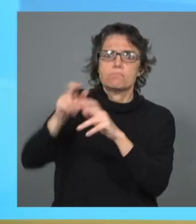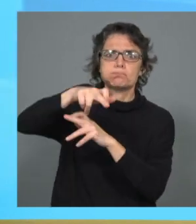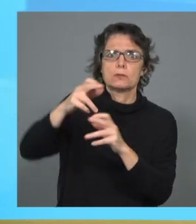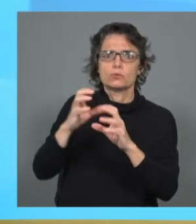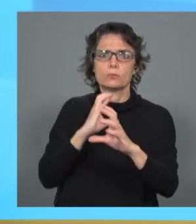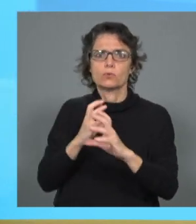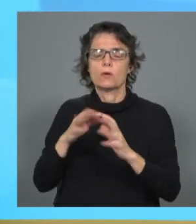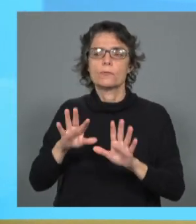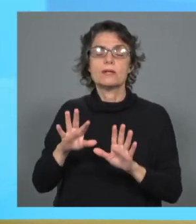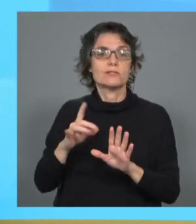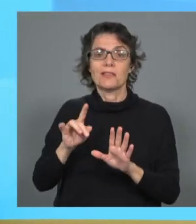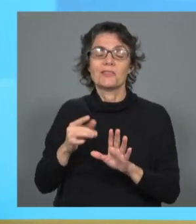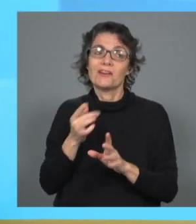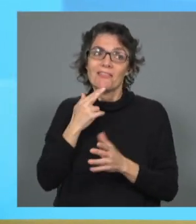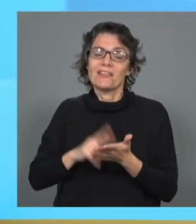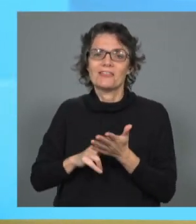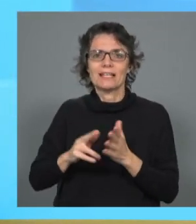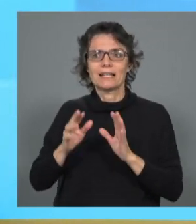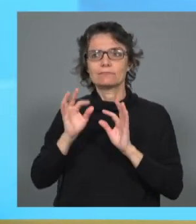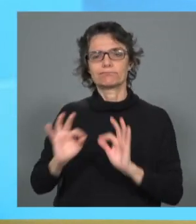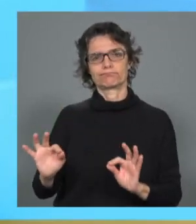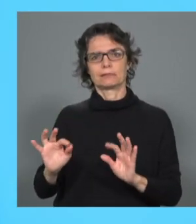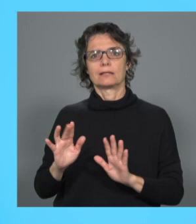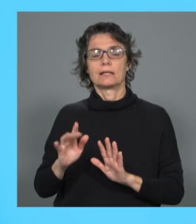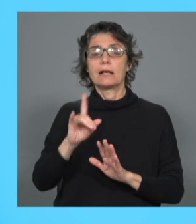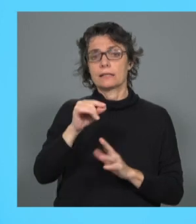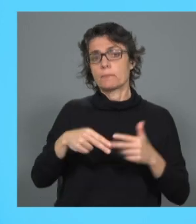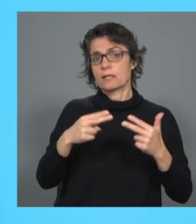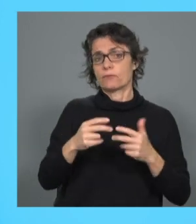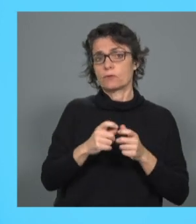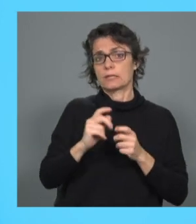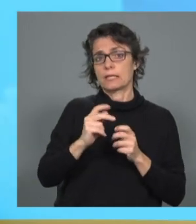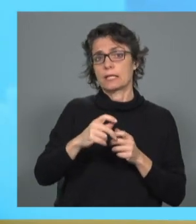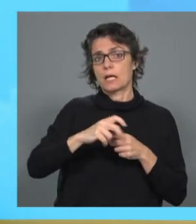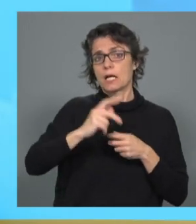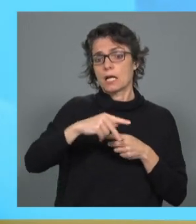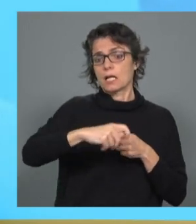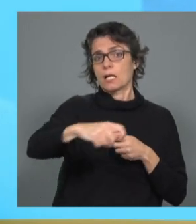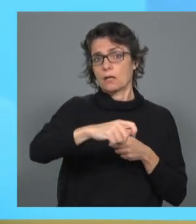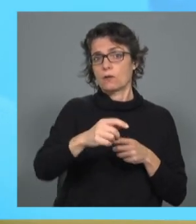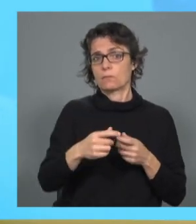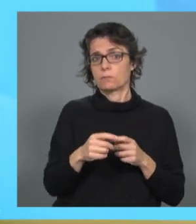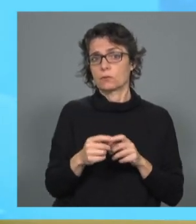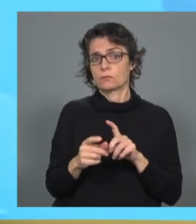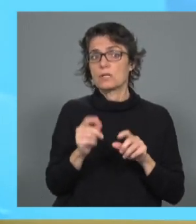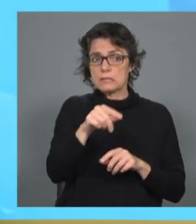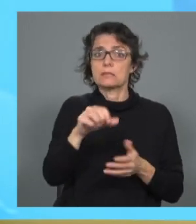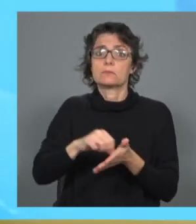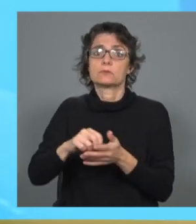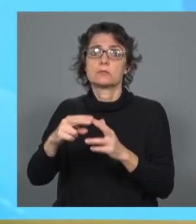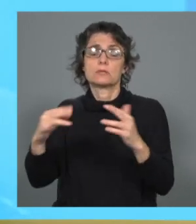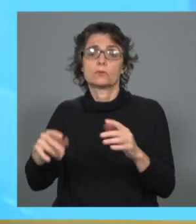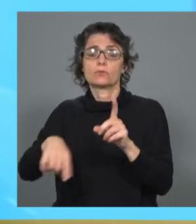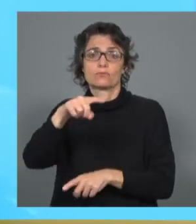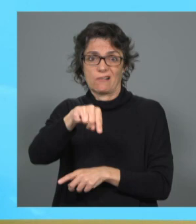disso. Portanto, não aconteceu. Mas já estavam a alguns quilómetros da fronteira, não é? Sim, mas o centro de refugiados onde nós estávamos tinha entre 3.000